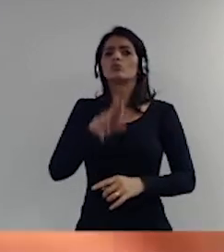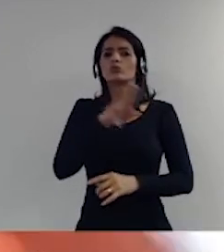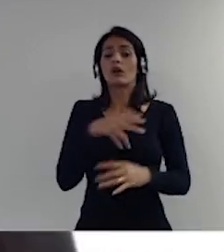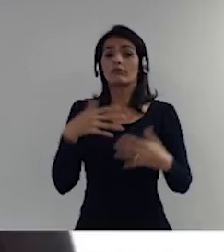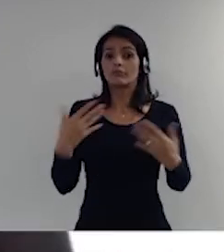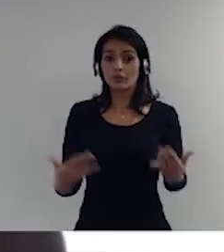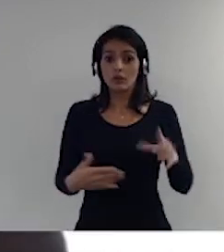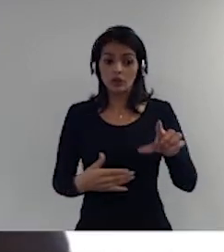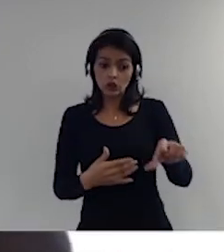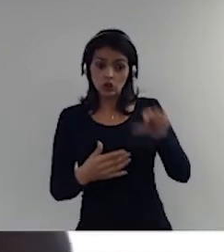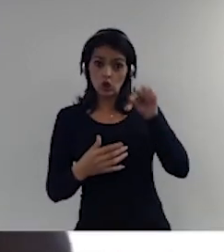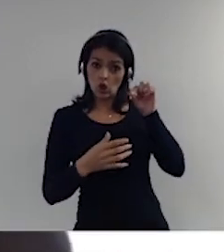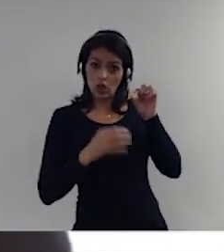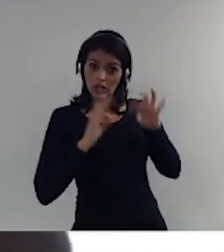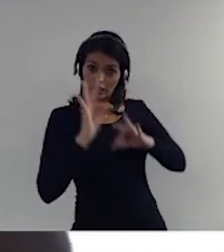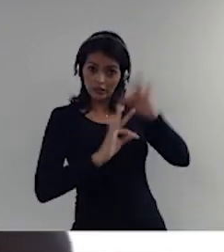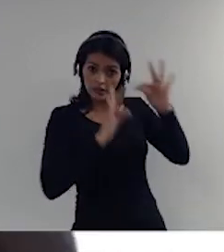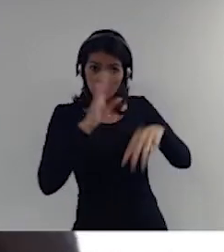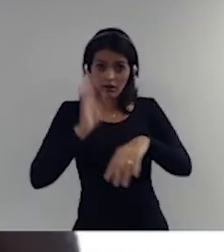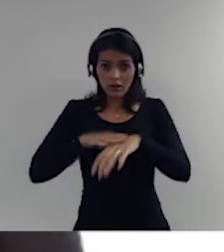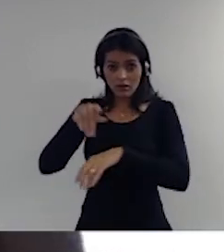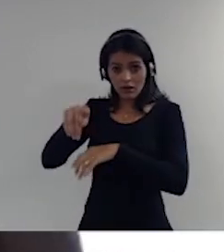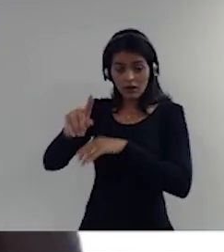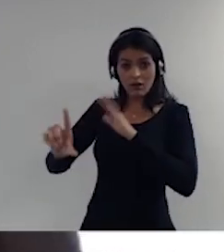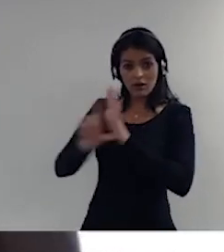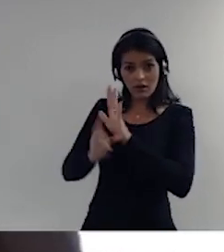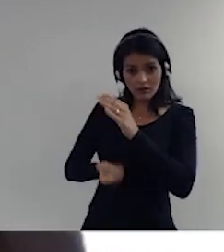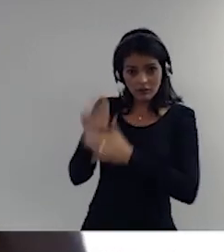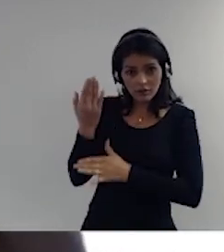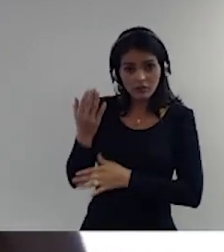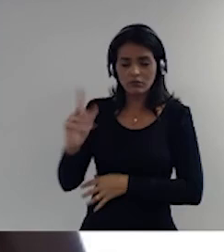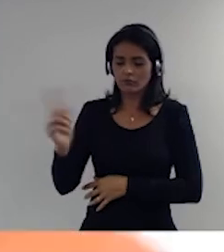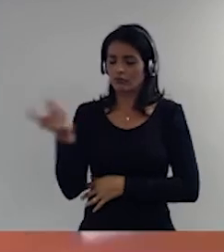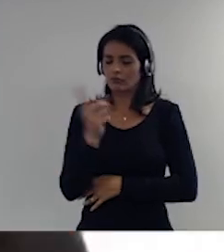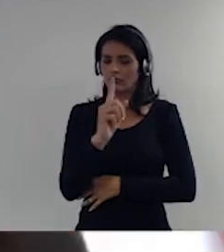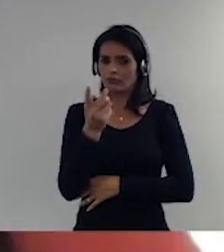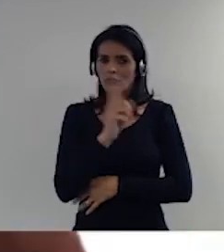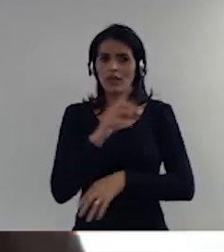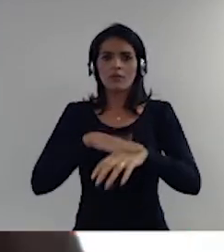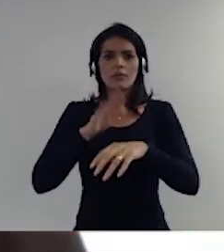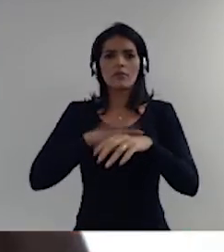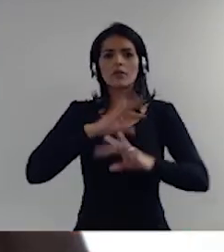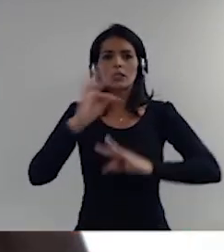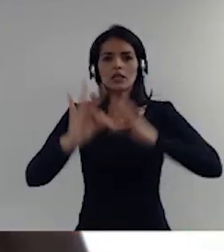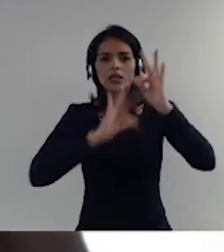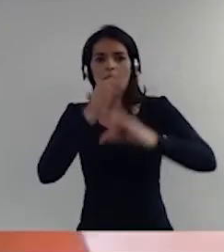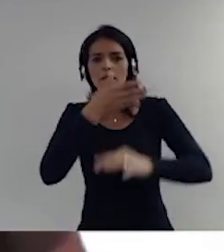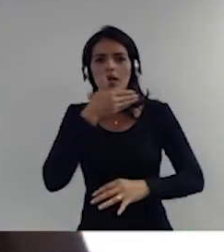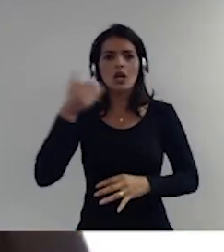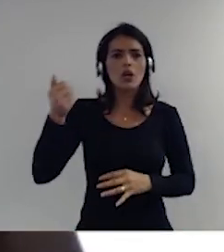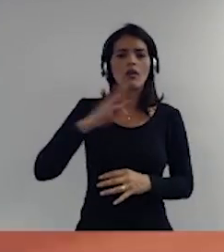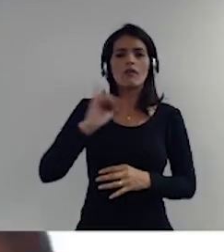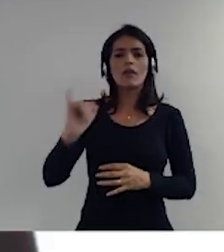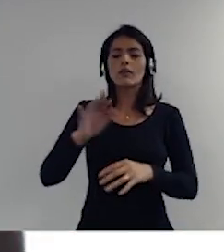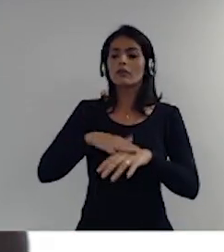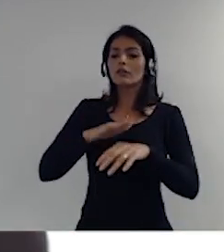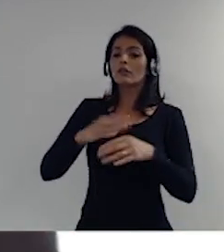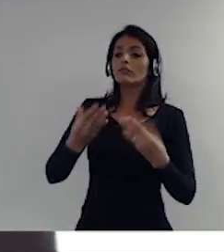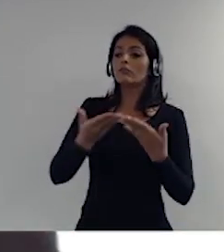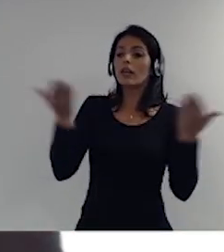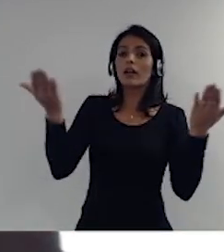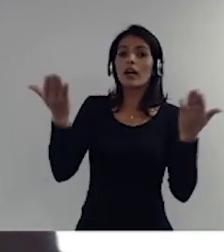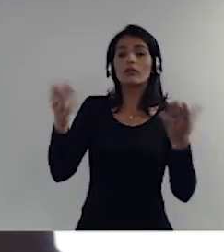escolha tecnológica não cabe ao regulador fazer pelas companhias. É melhor deixar que as melhores tecnologias se imponham e que essas escolhas sejam